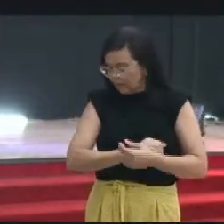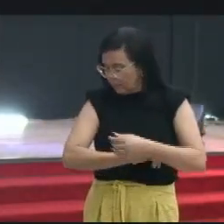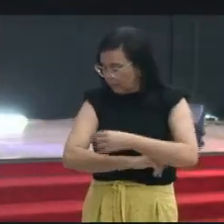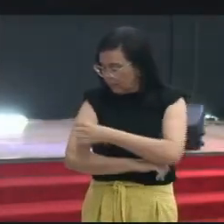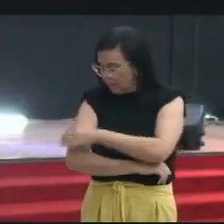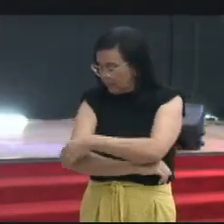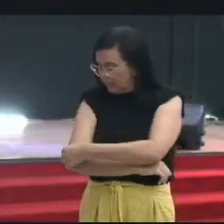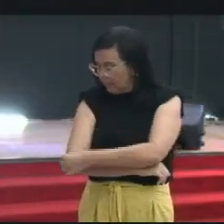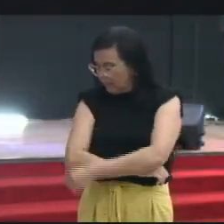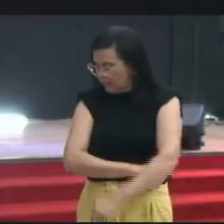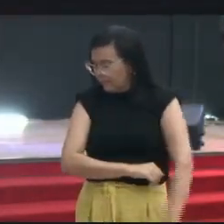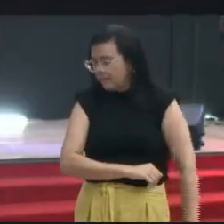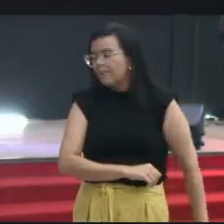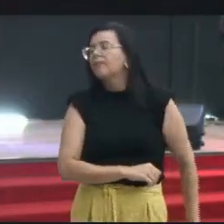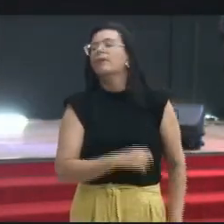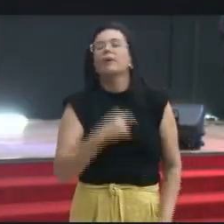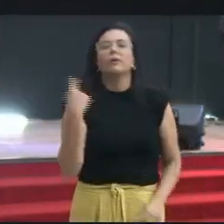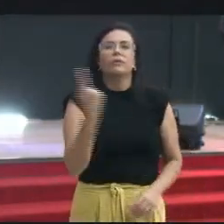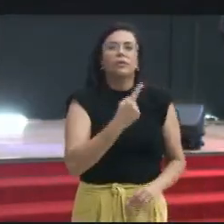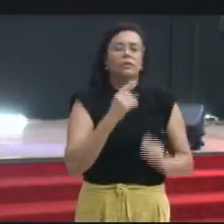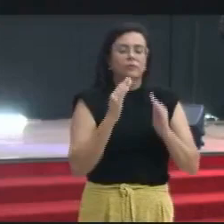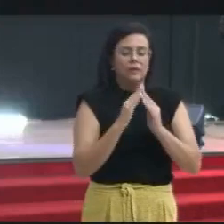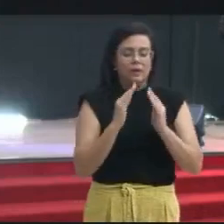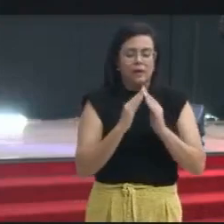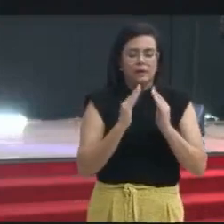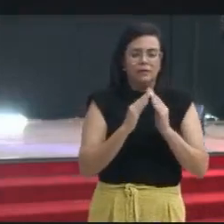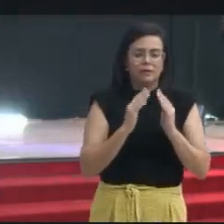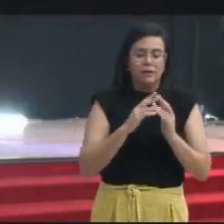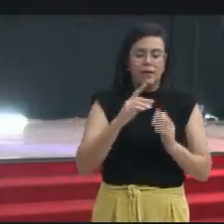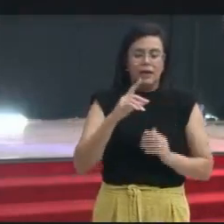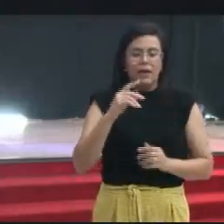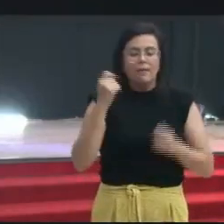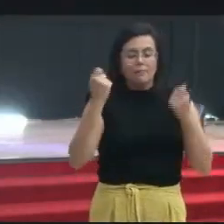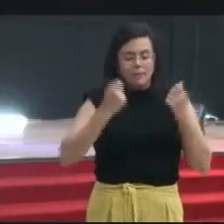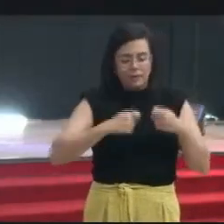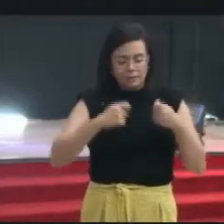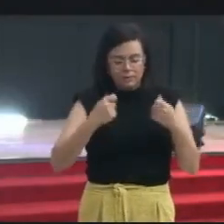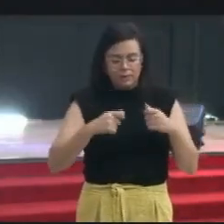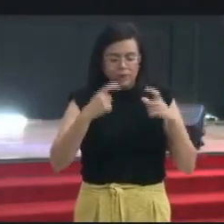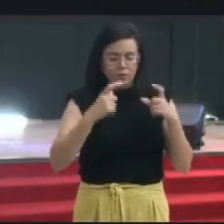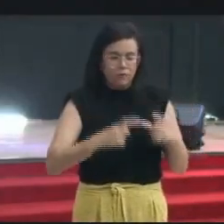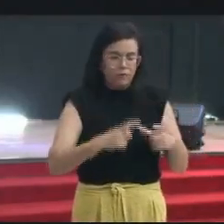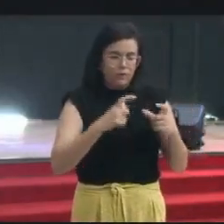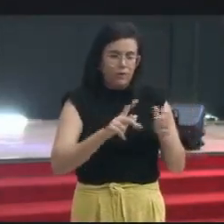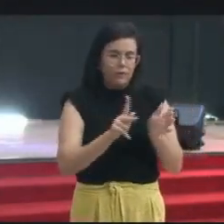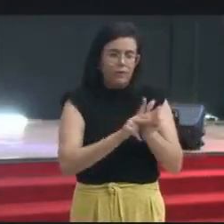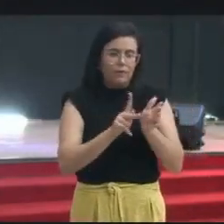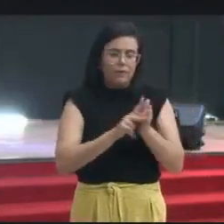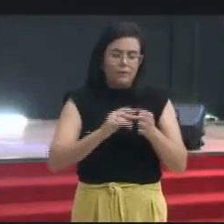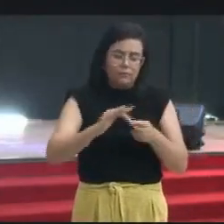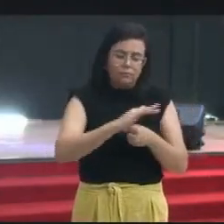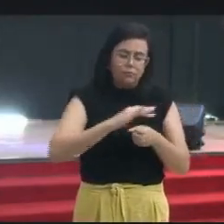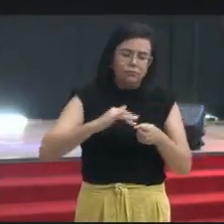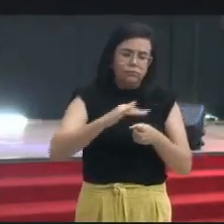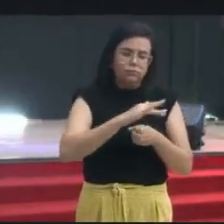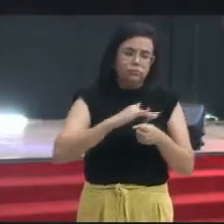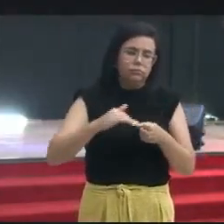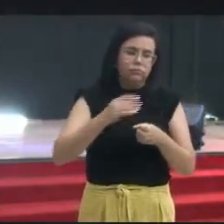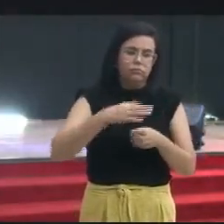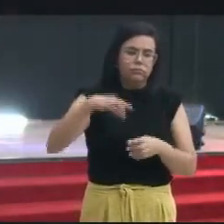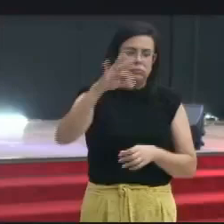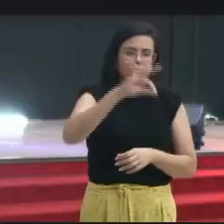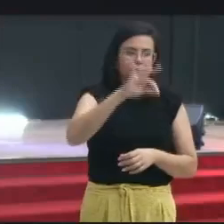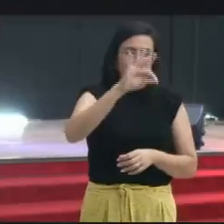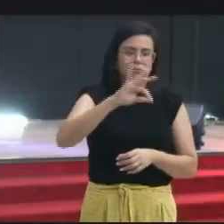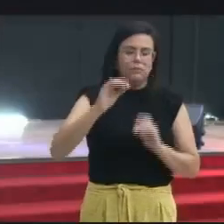As nossas casas devem ser lugar de derramamento do Espírito Santo. A sua casa deve ser um